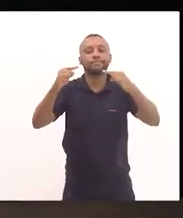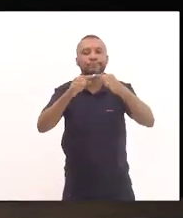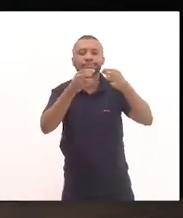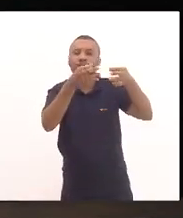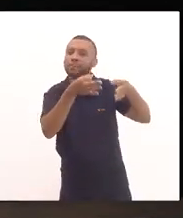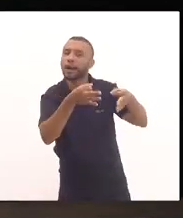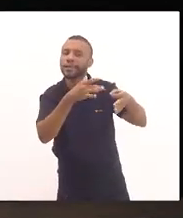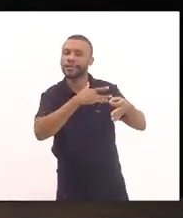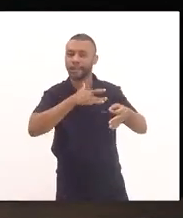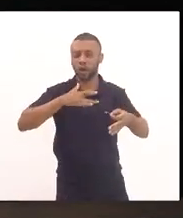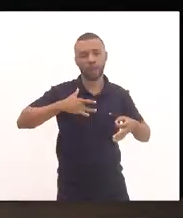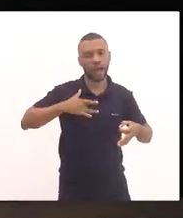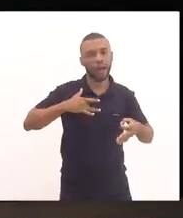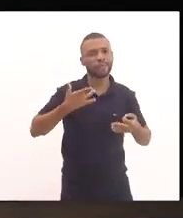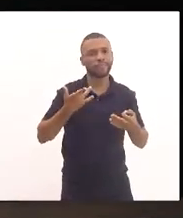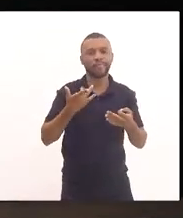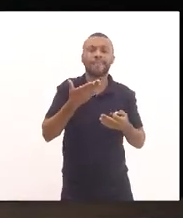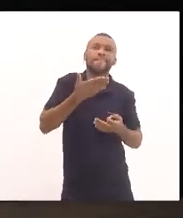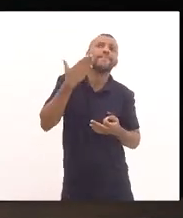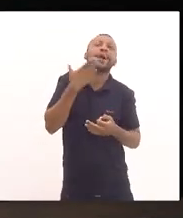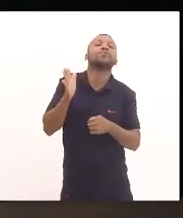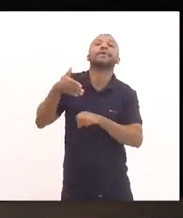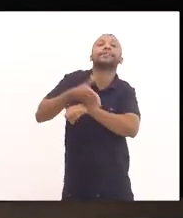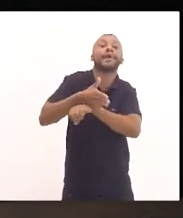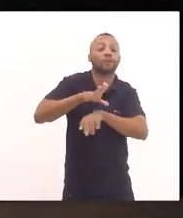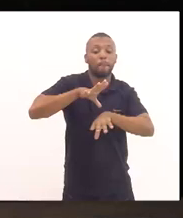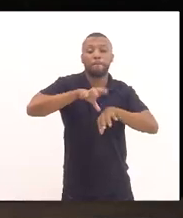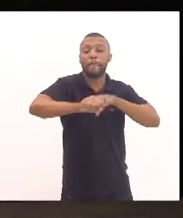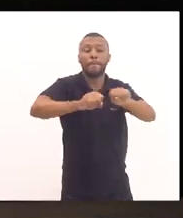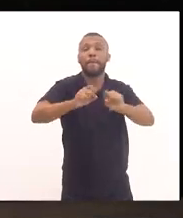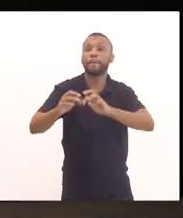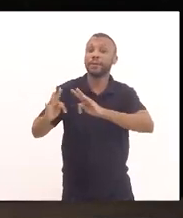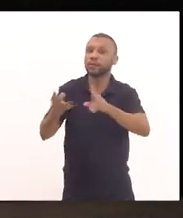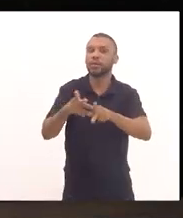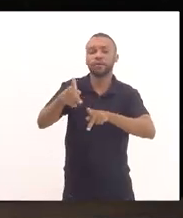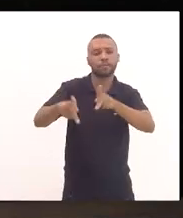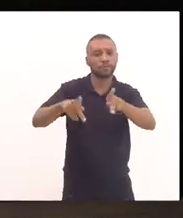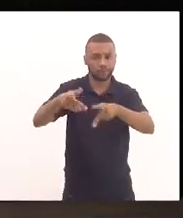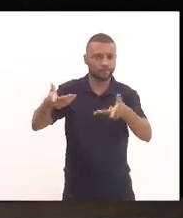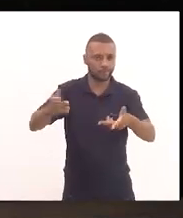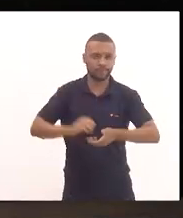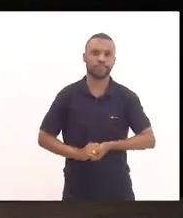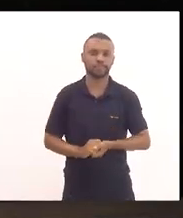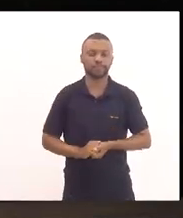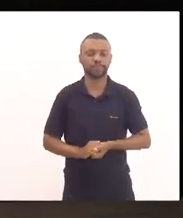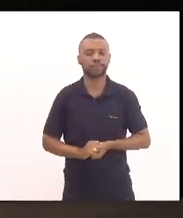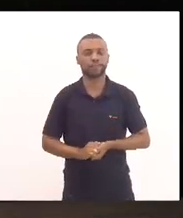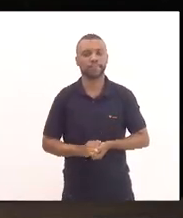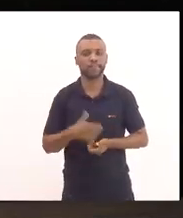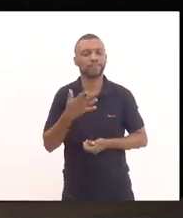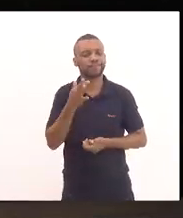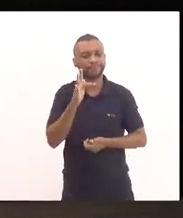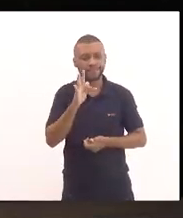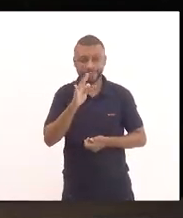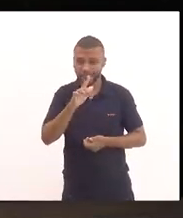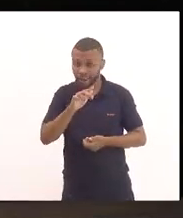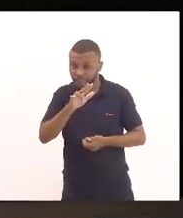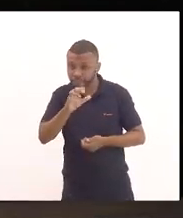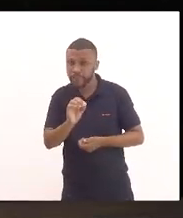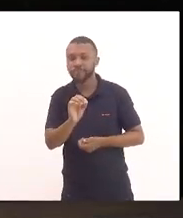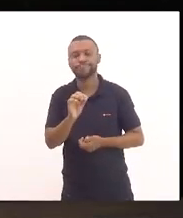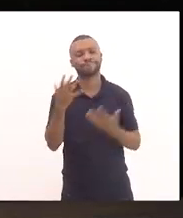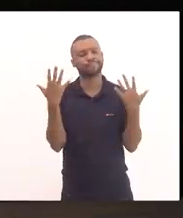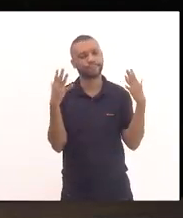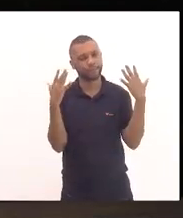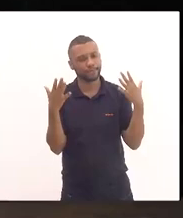e acessível para todas as pessoas. Flávio, parabenizar por esse projeto tão importante, companheiro